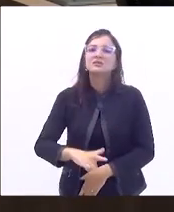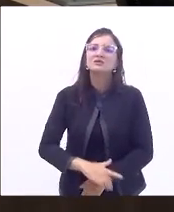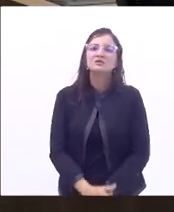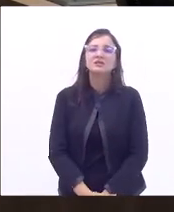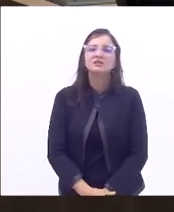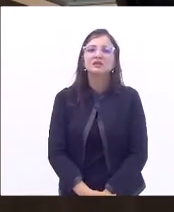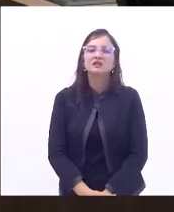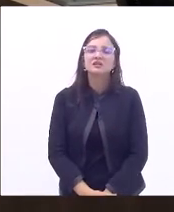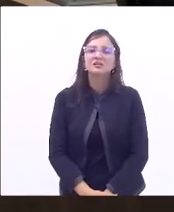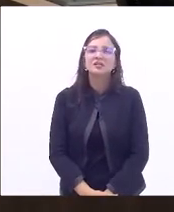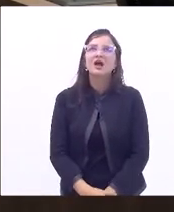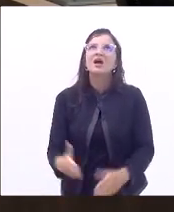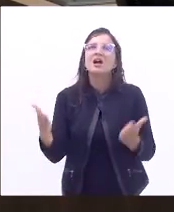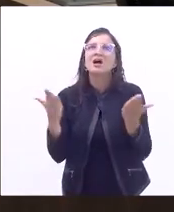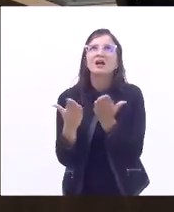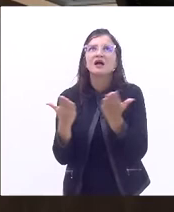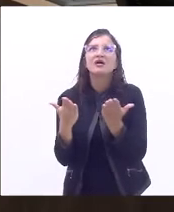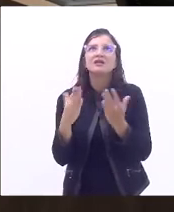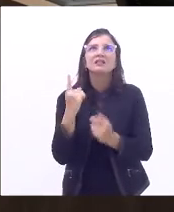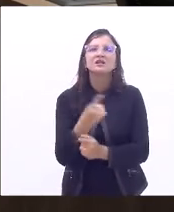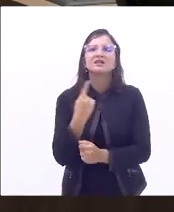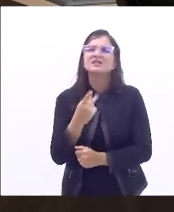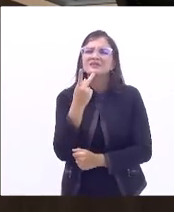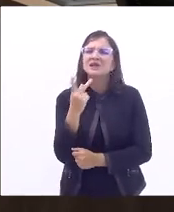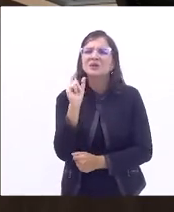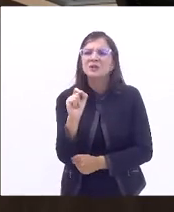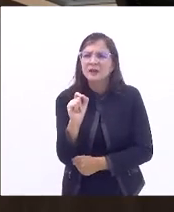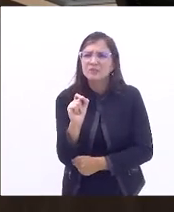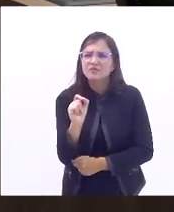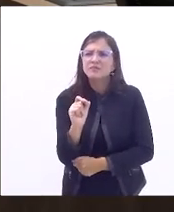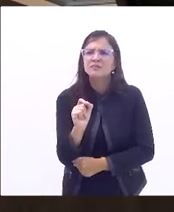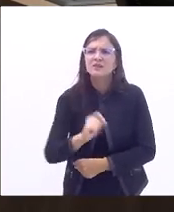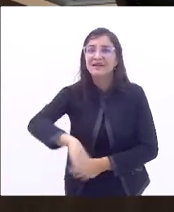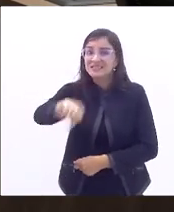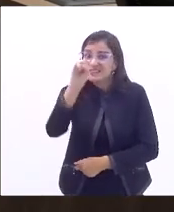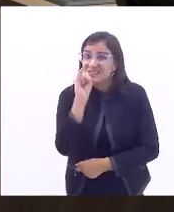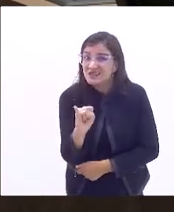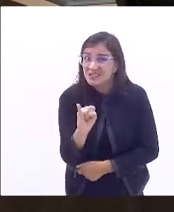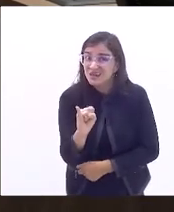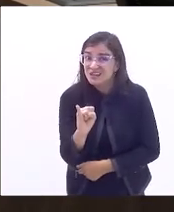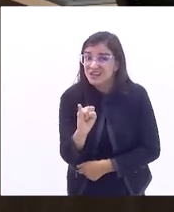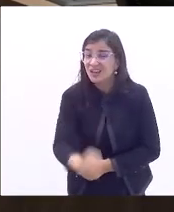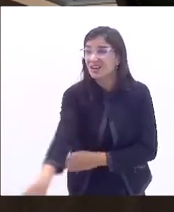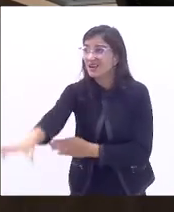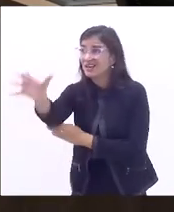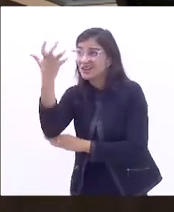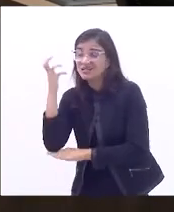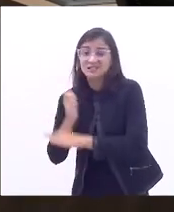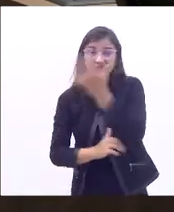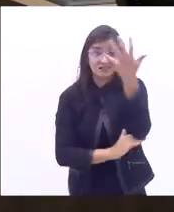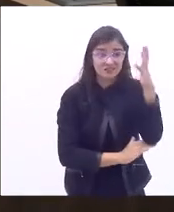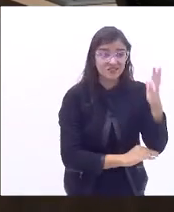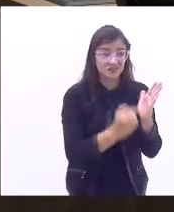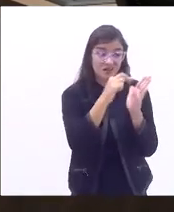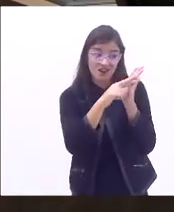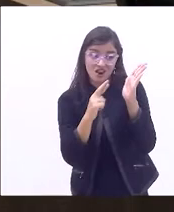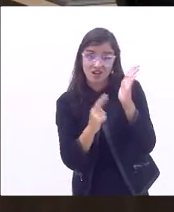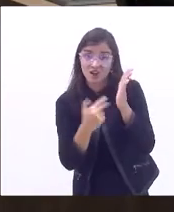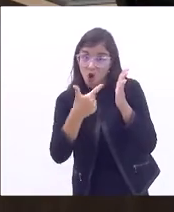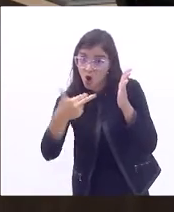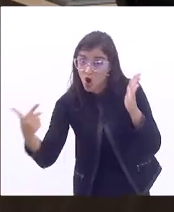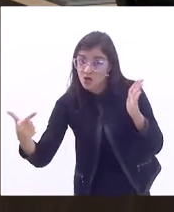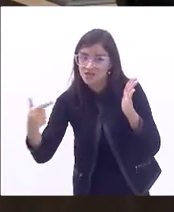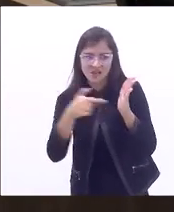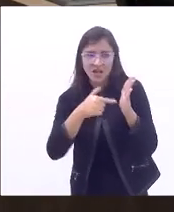destaque é para que, caso os condicionantes ambientais sejam descumpridos,